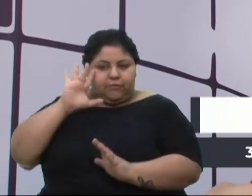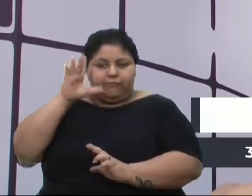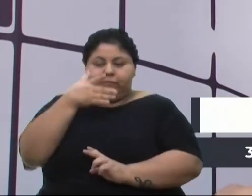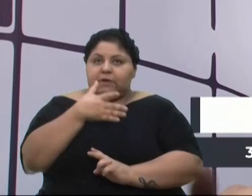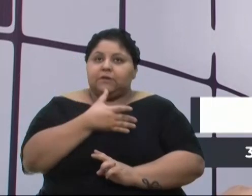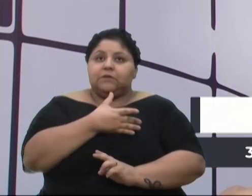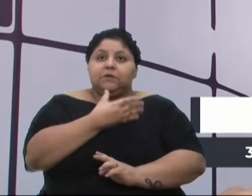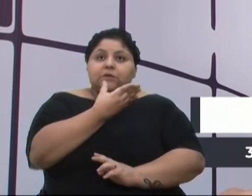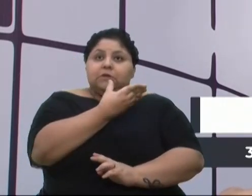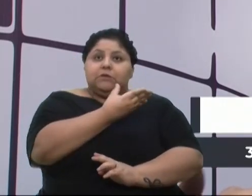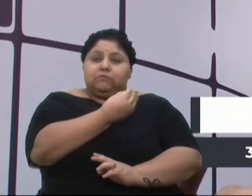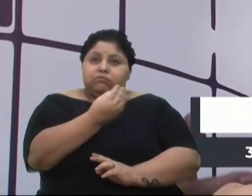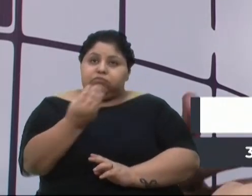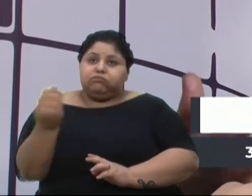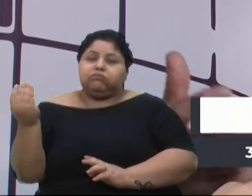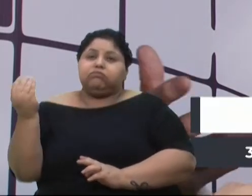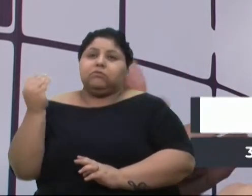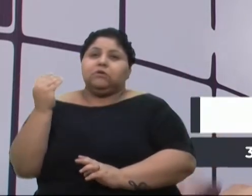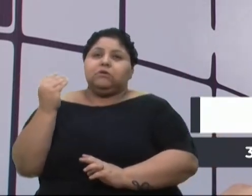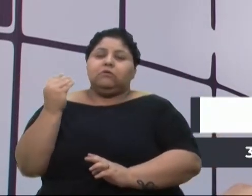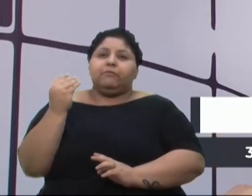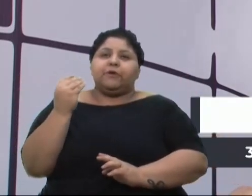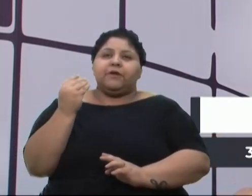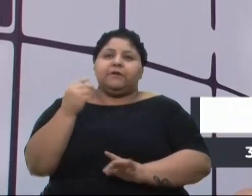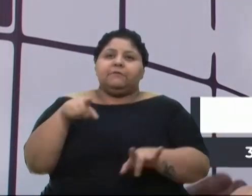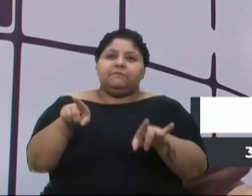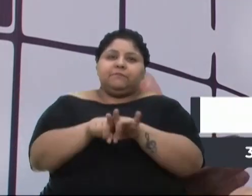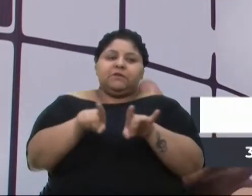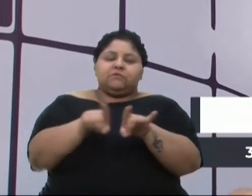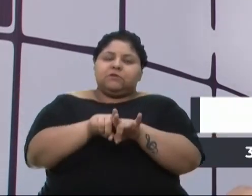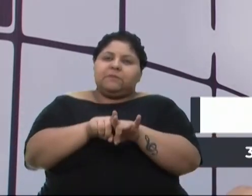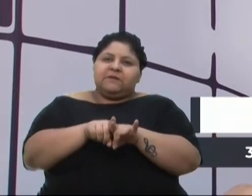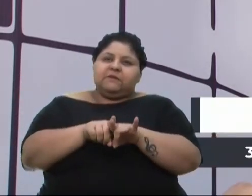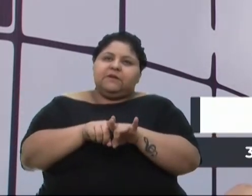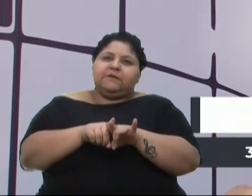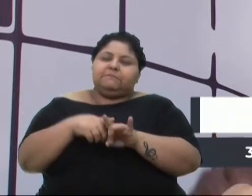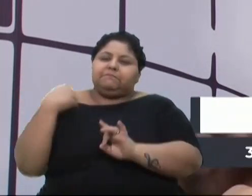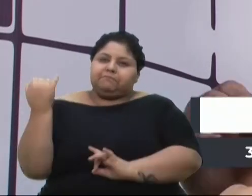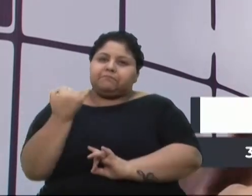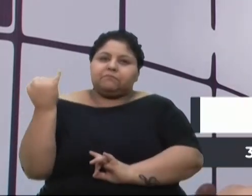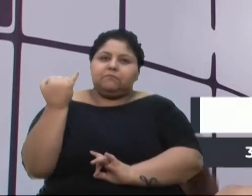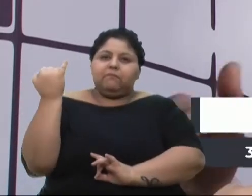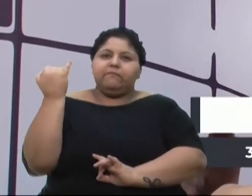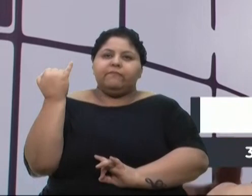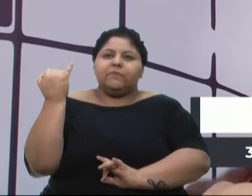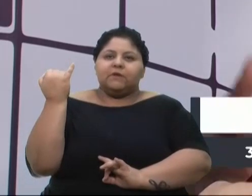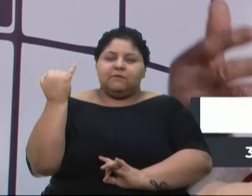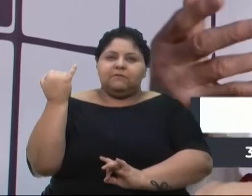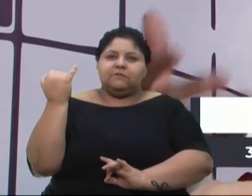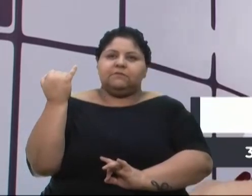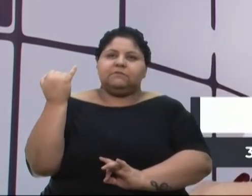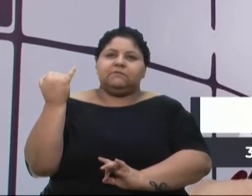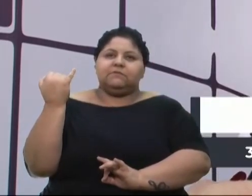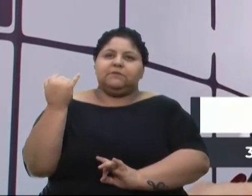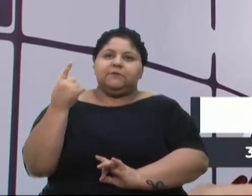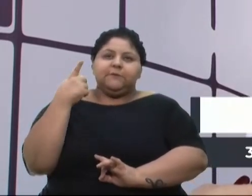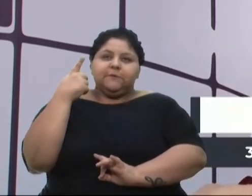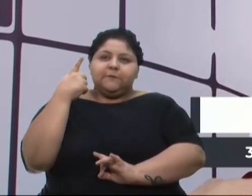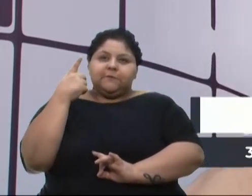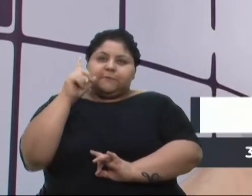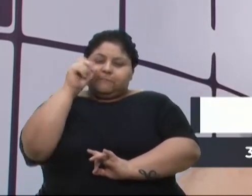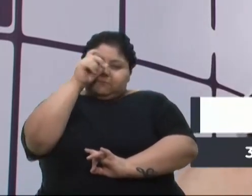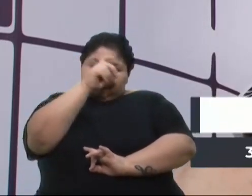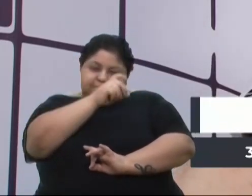frequência. E nós precisávamos ter essa ferramenta importante para diminuir os crimes, para dificultar